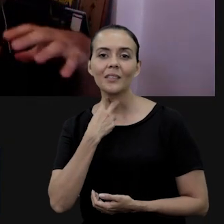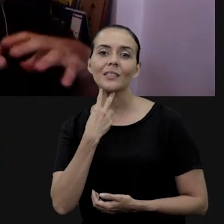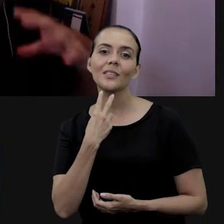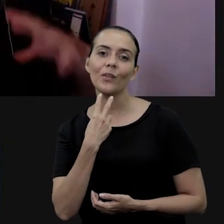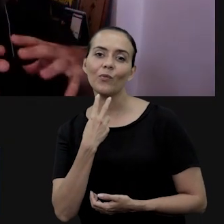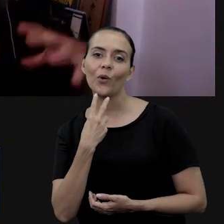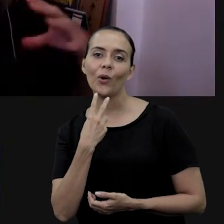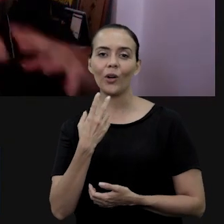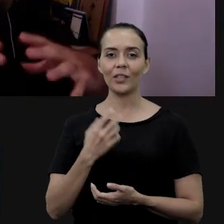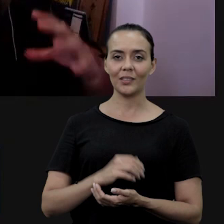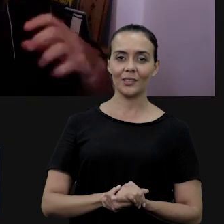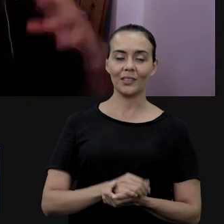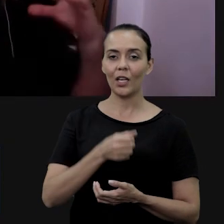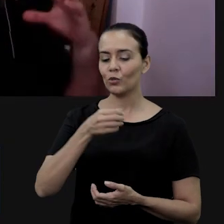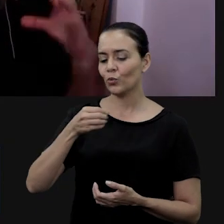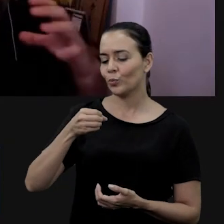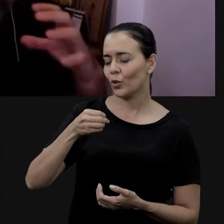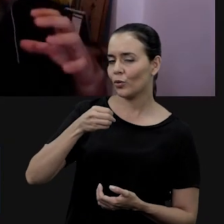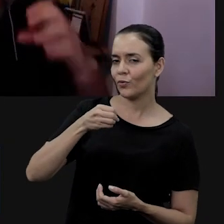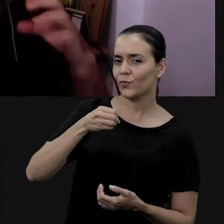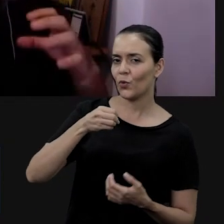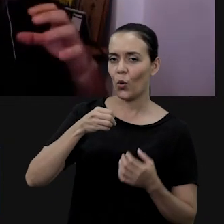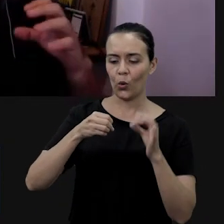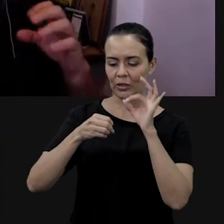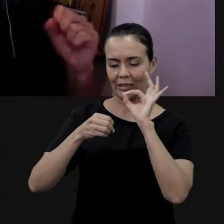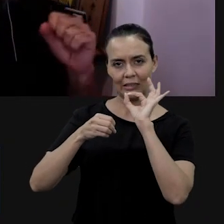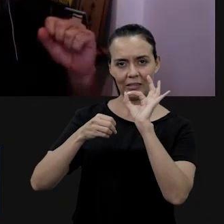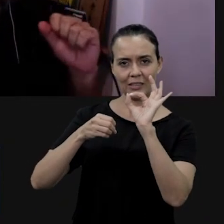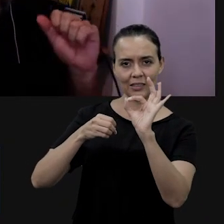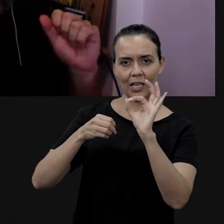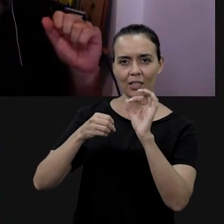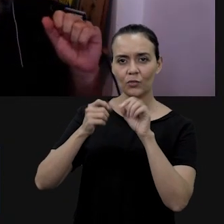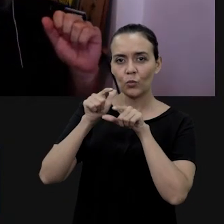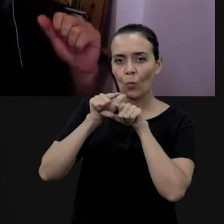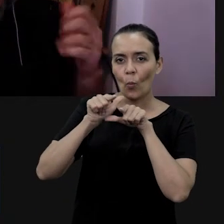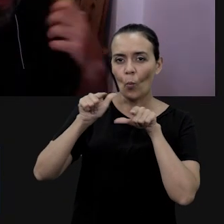aqui desse microfone dinâmico, super seco, enxuto,